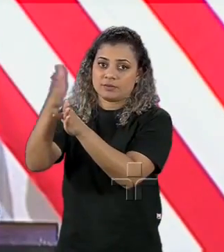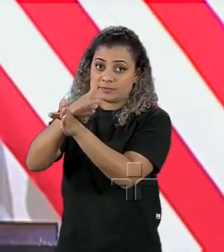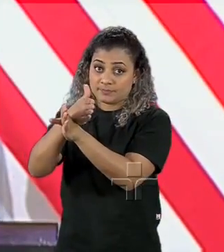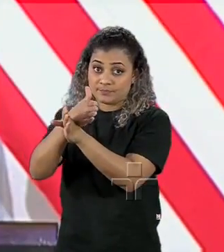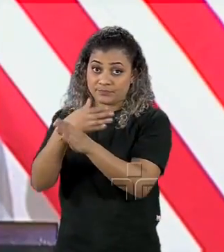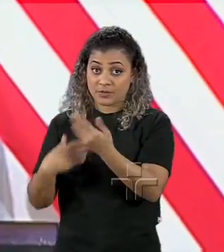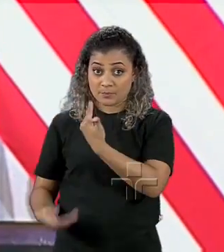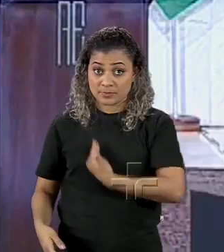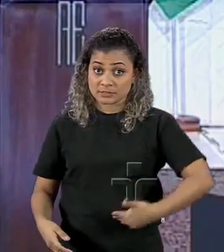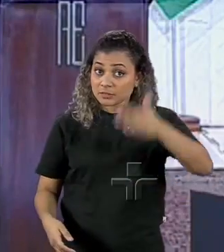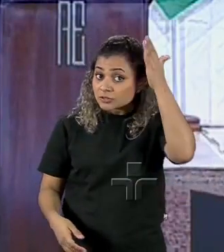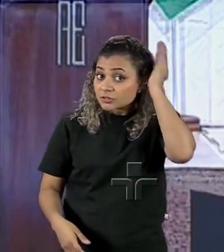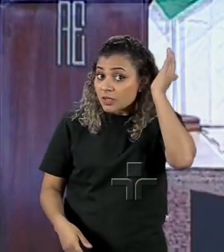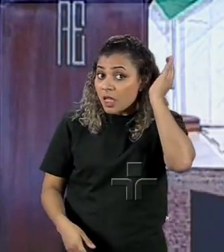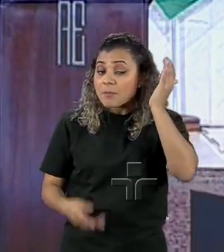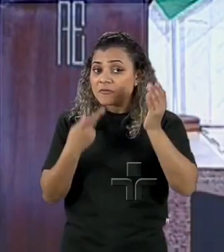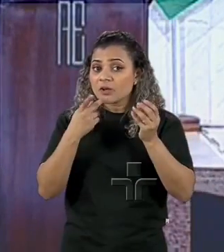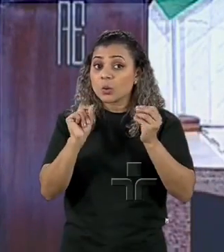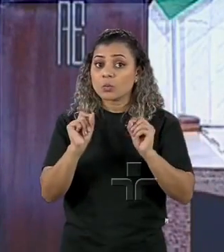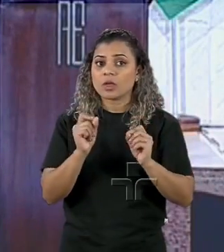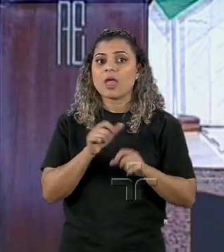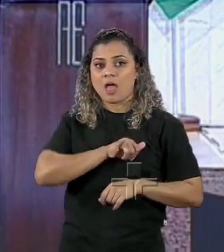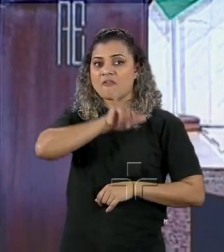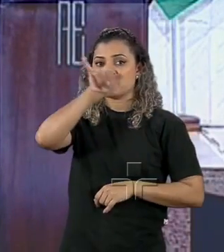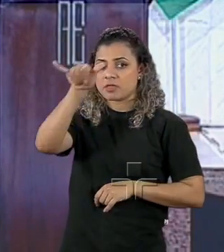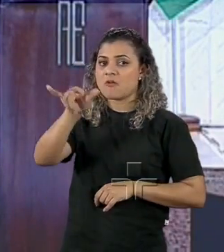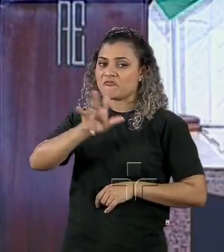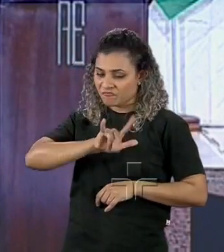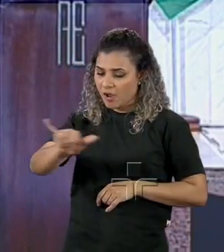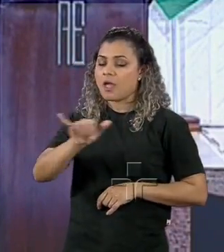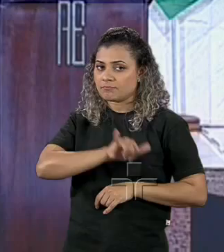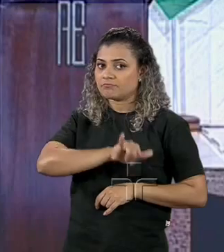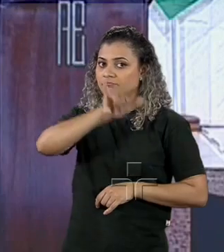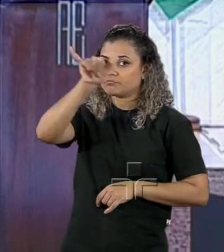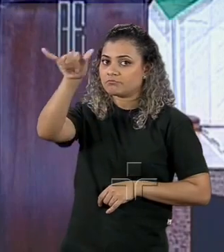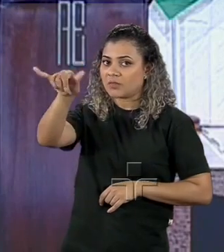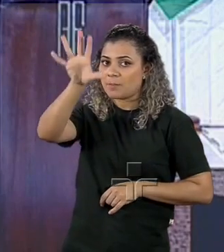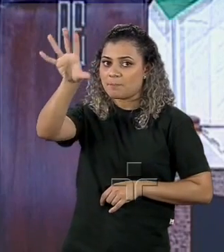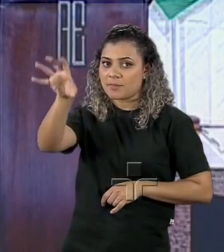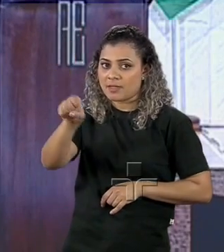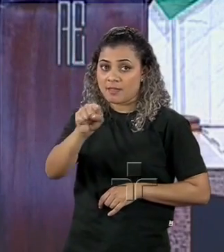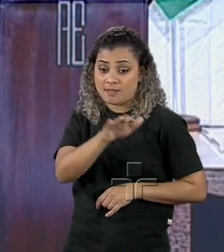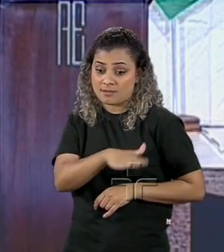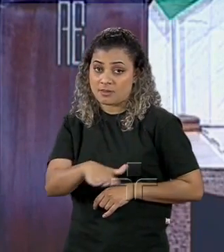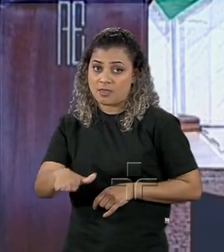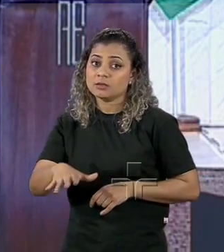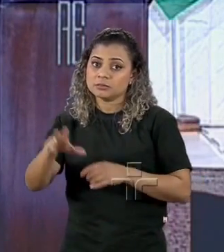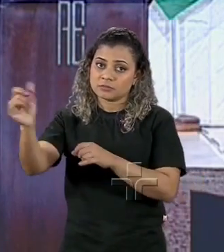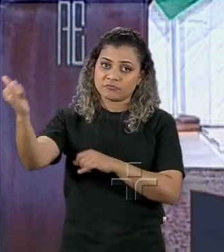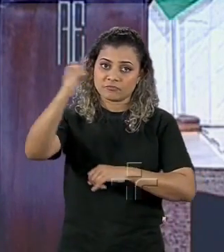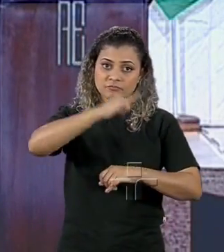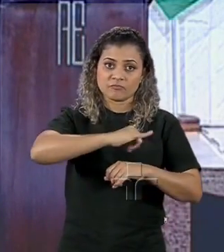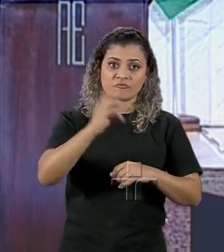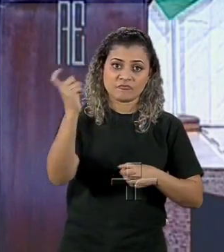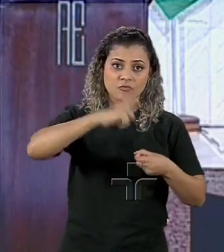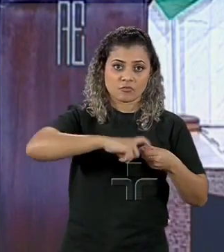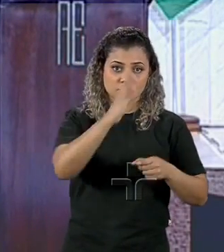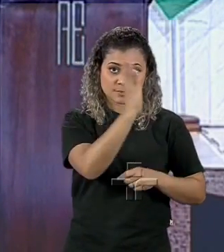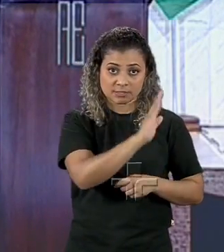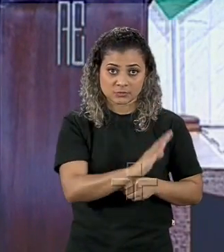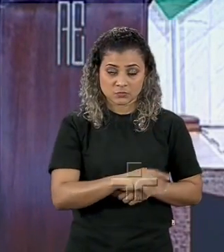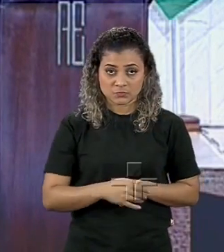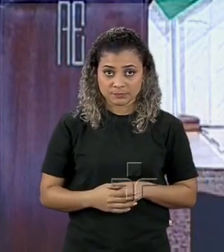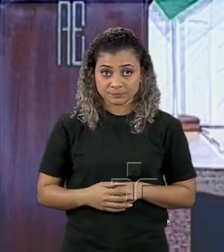presidente Temer ofereceu enviar um avião da Força Aérea Brasileira para buscar essas crianças. Que nosso governo